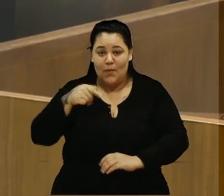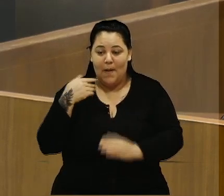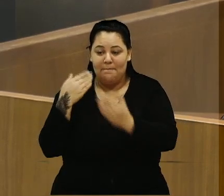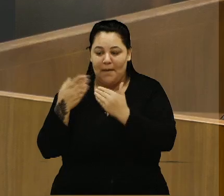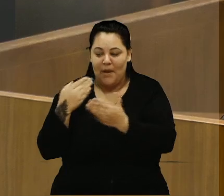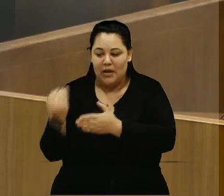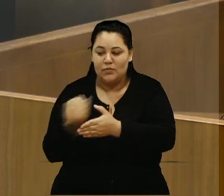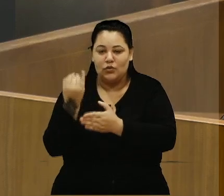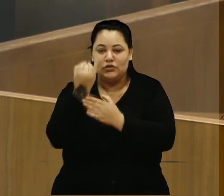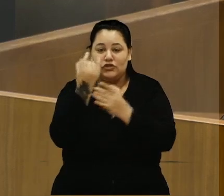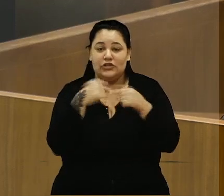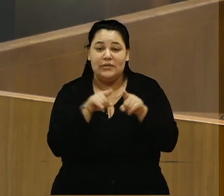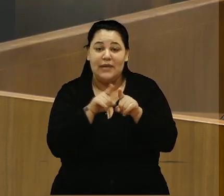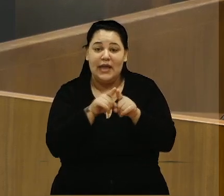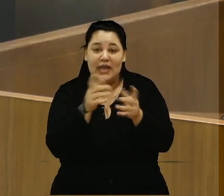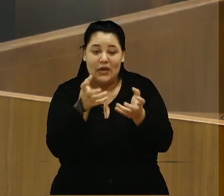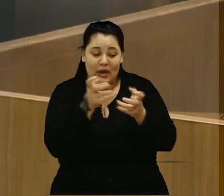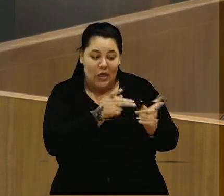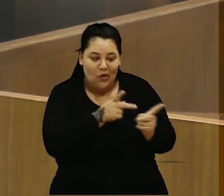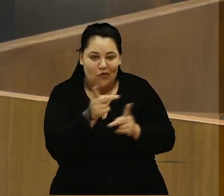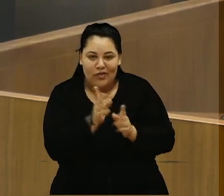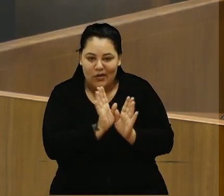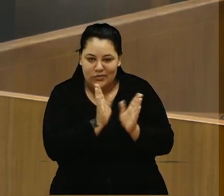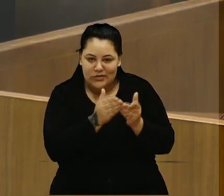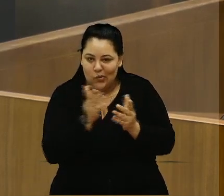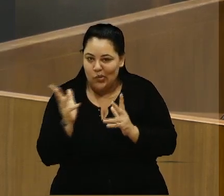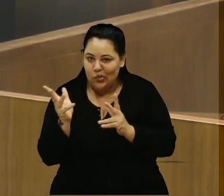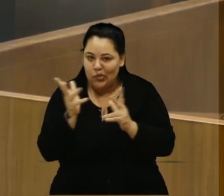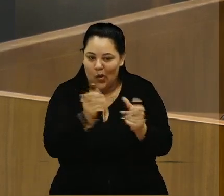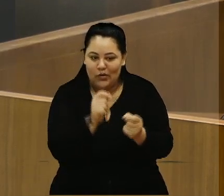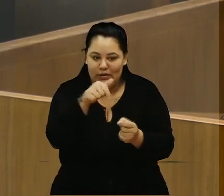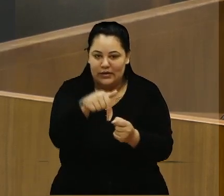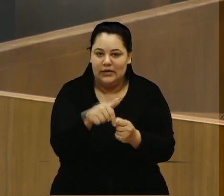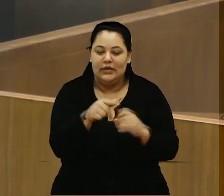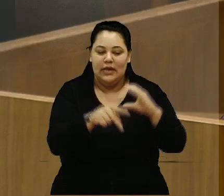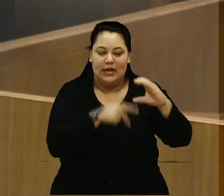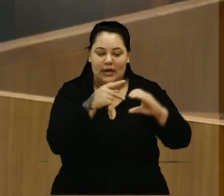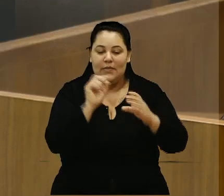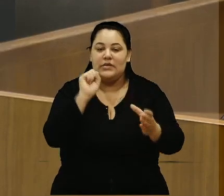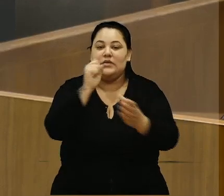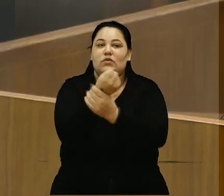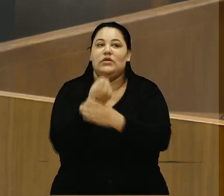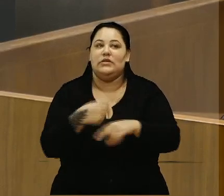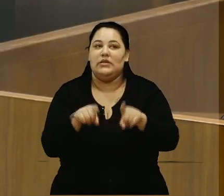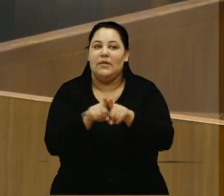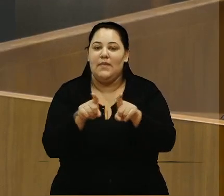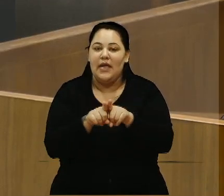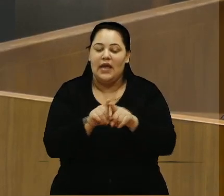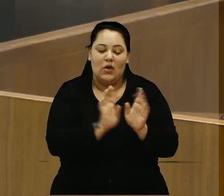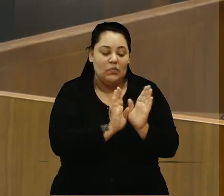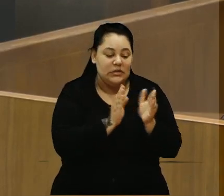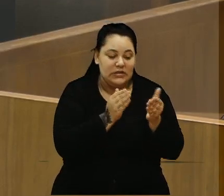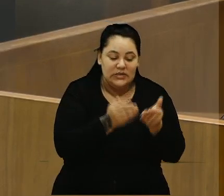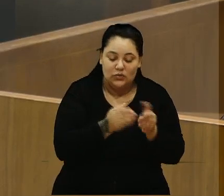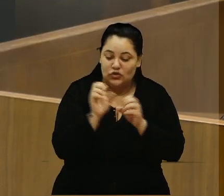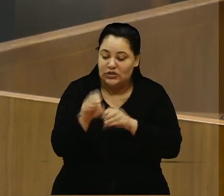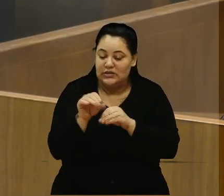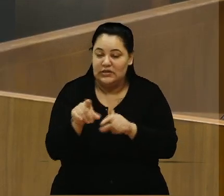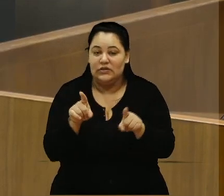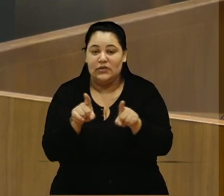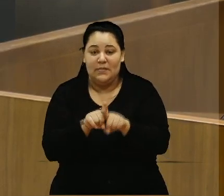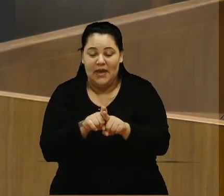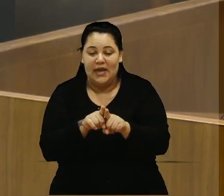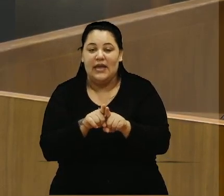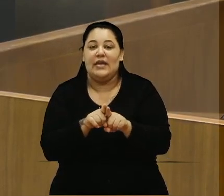eu quero convidar as comissões aqui da Câmara, a Comissão de Segurança, a Comissão de Educação e